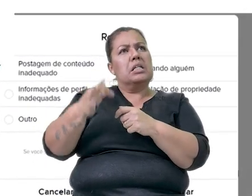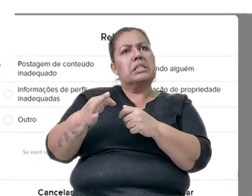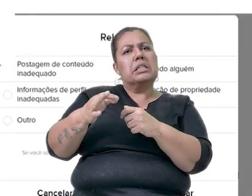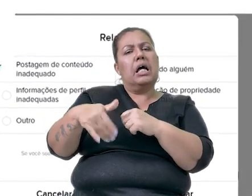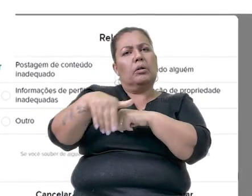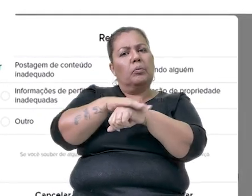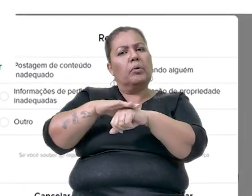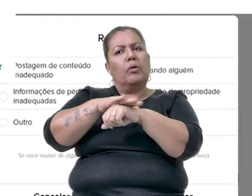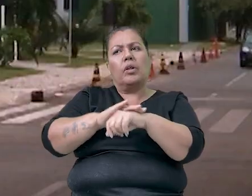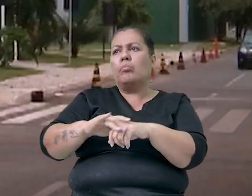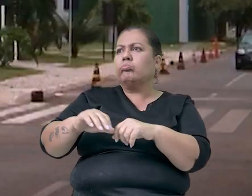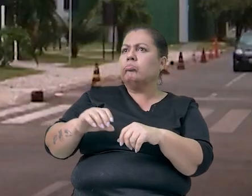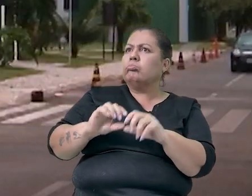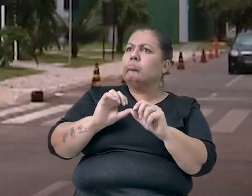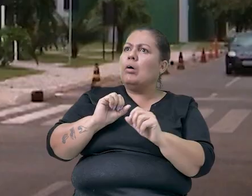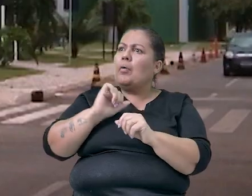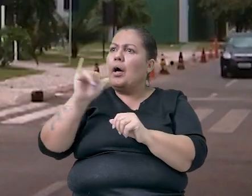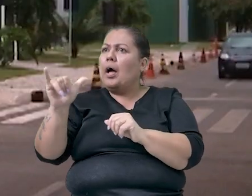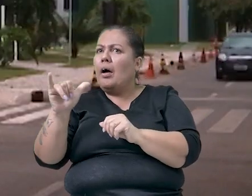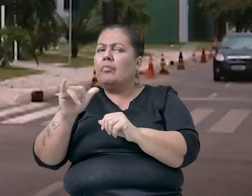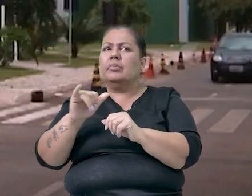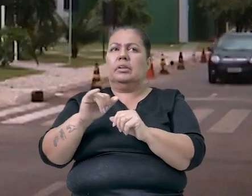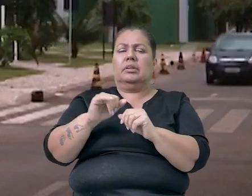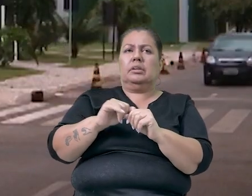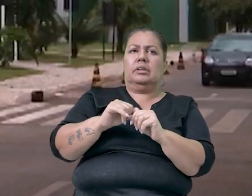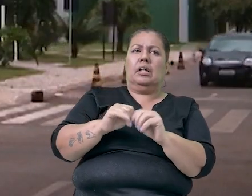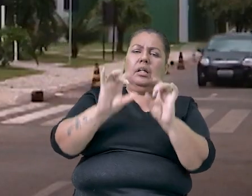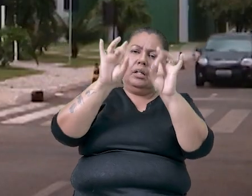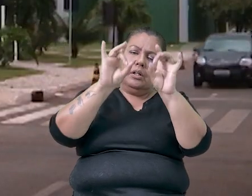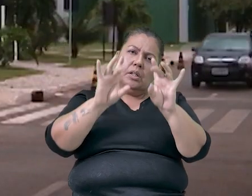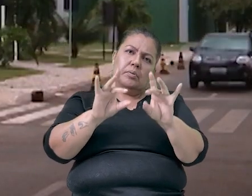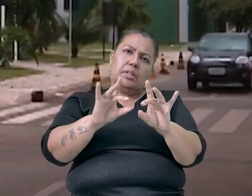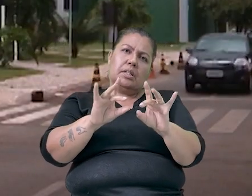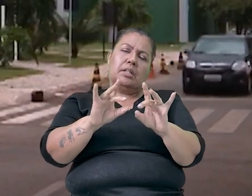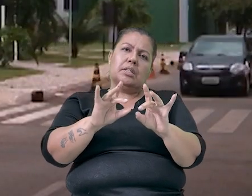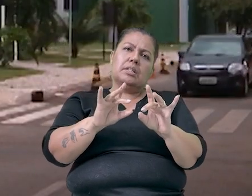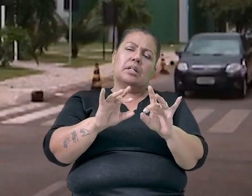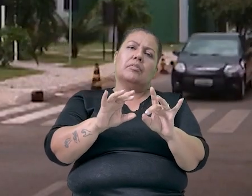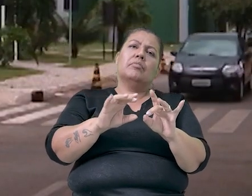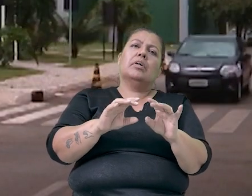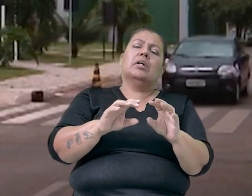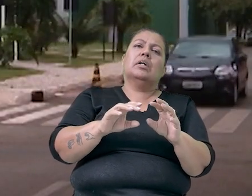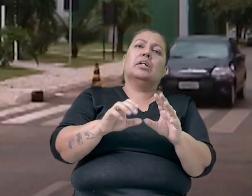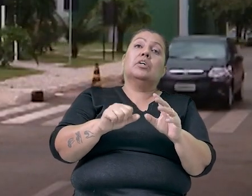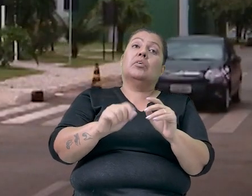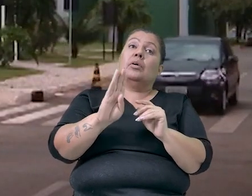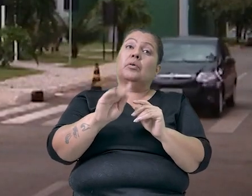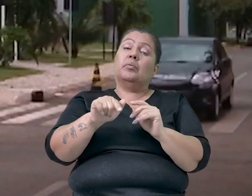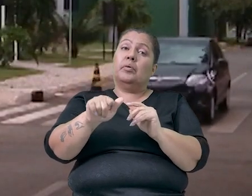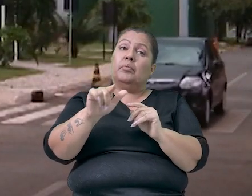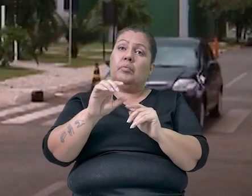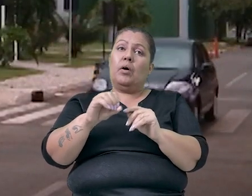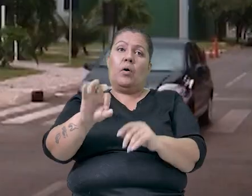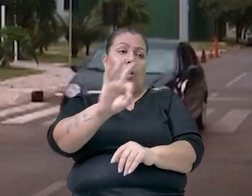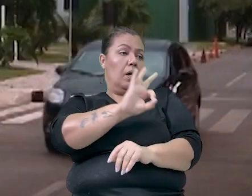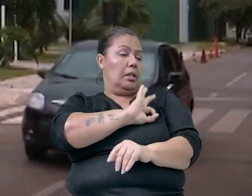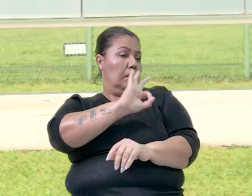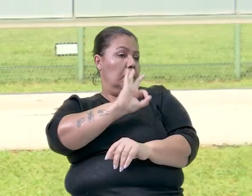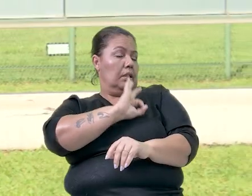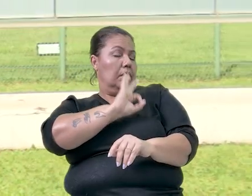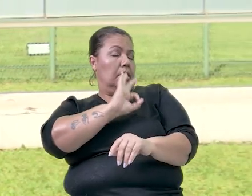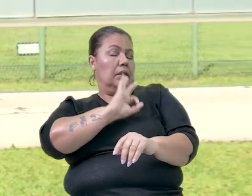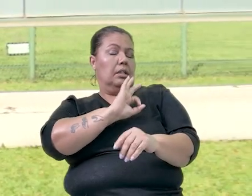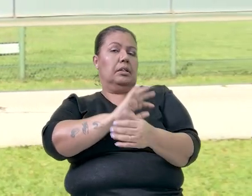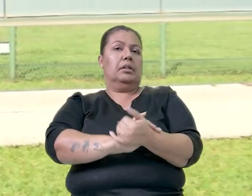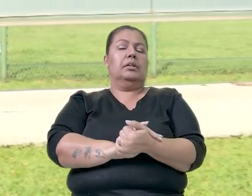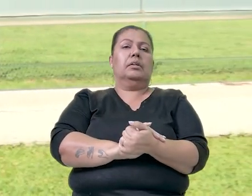de ilegalidade. Os especialistas indicam ainda que seja formalizada uma denúncia nas delegacias de polícia,